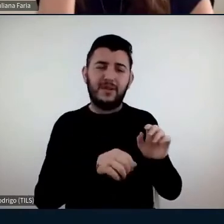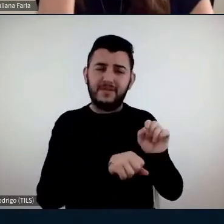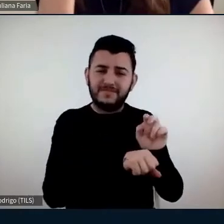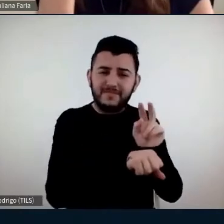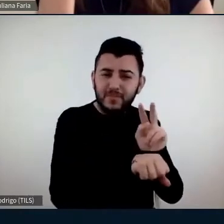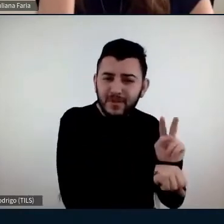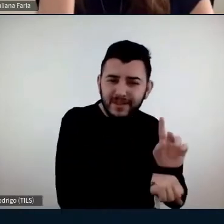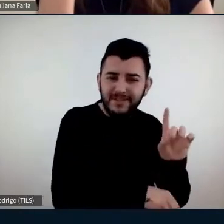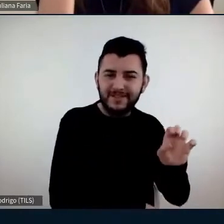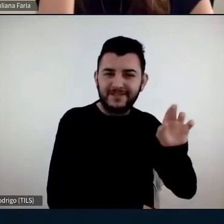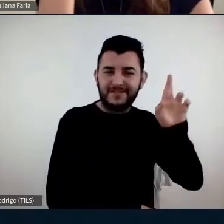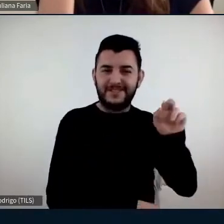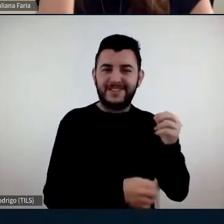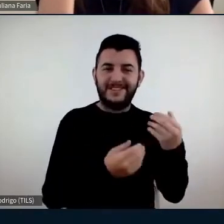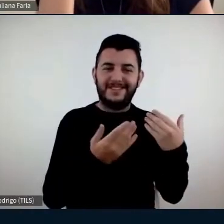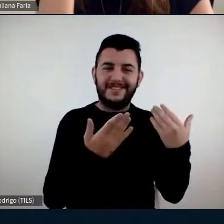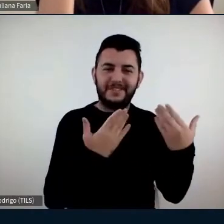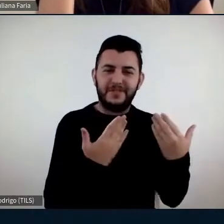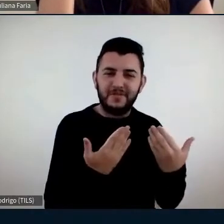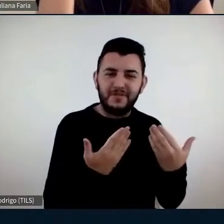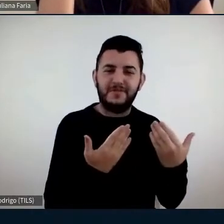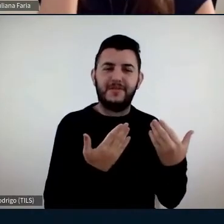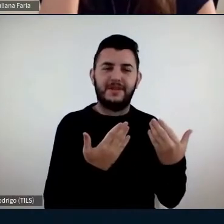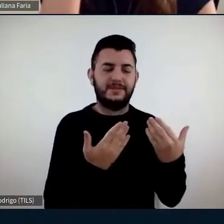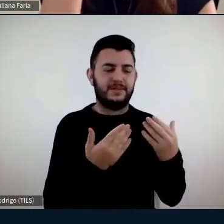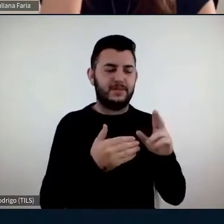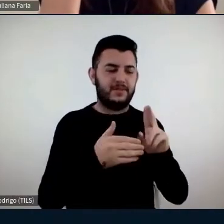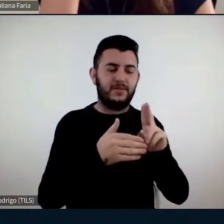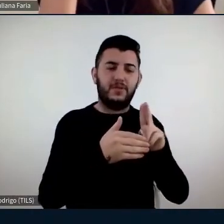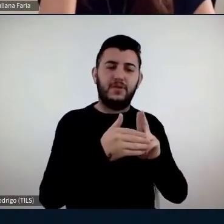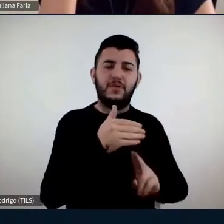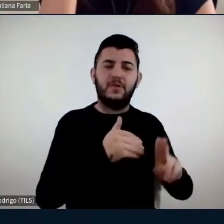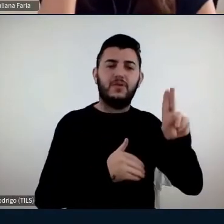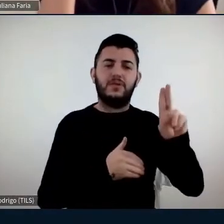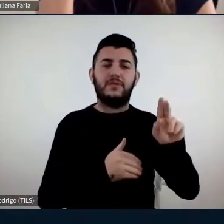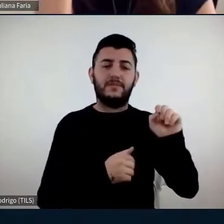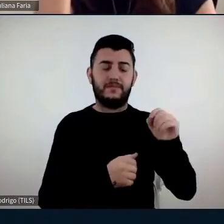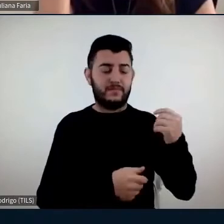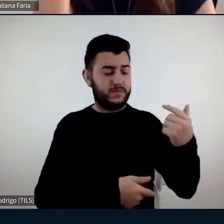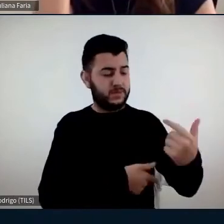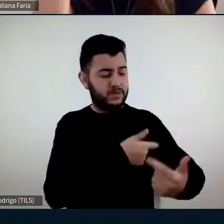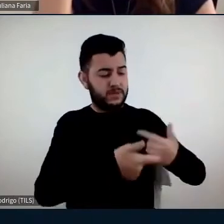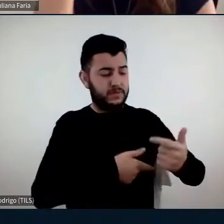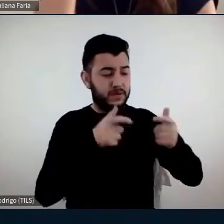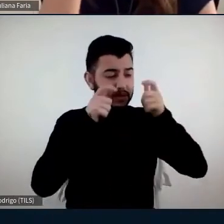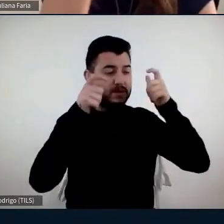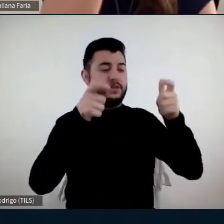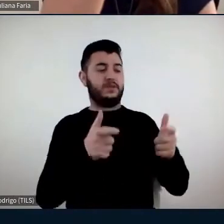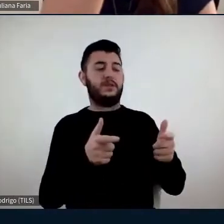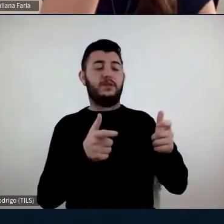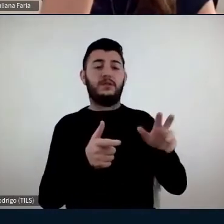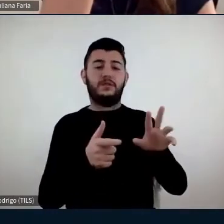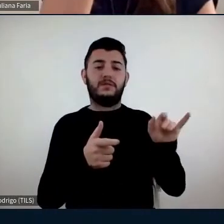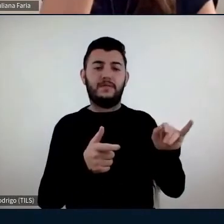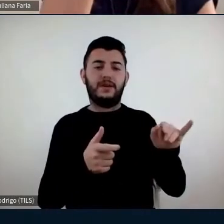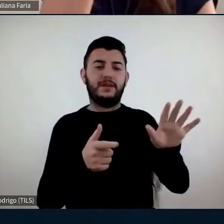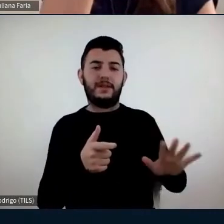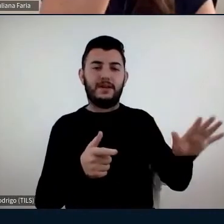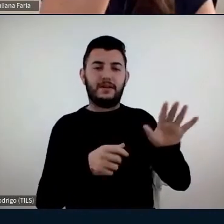com unidades e universidades que fazem um trabalho muito interessante na parte de